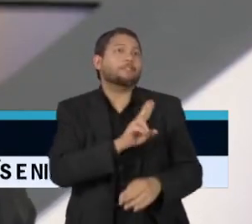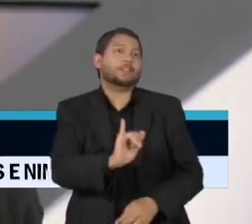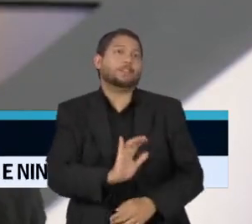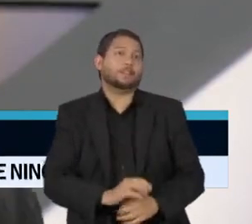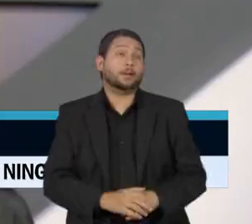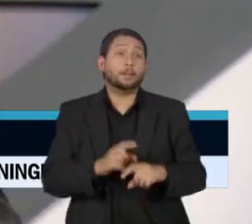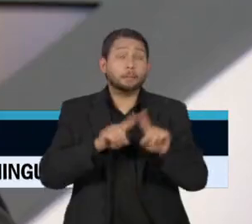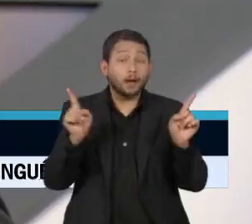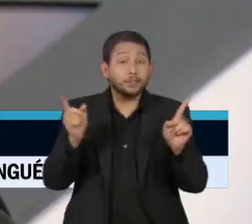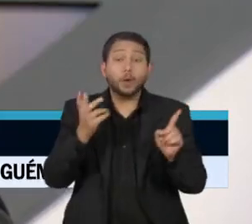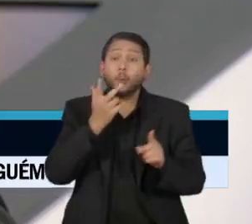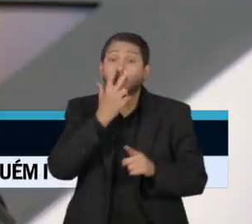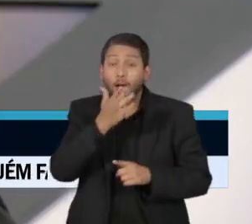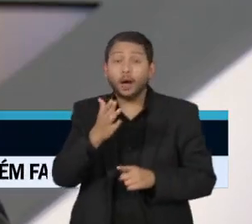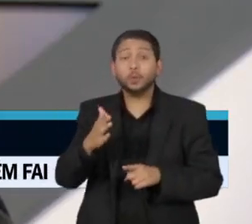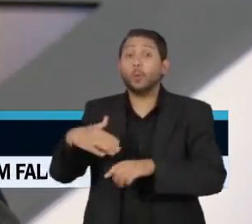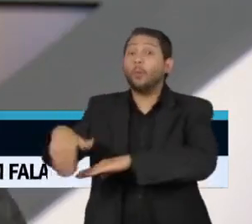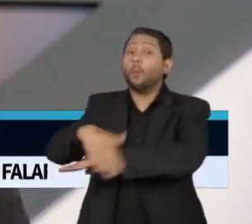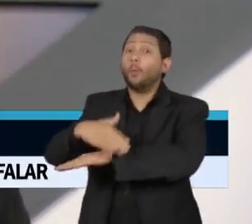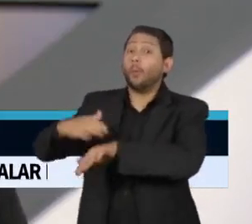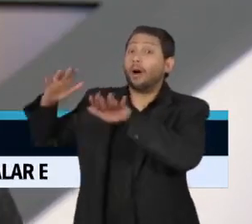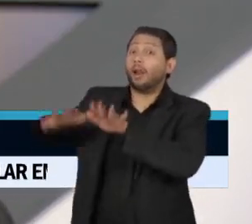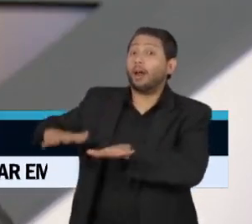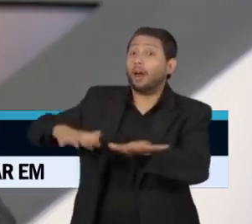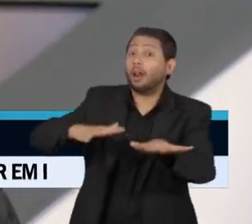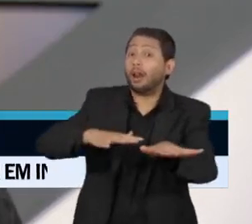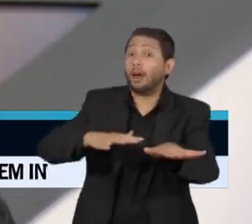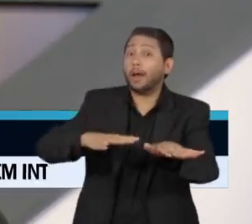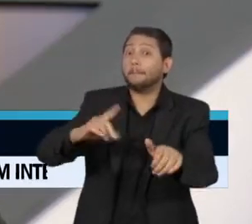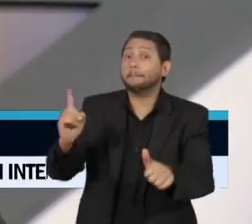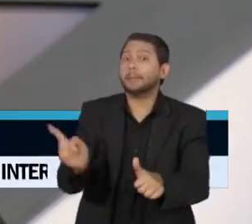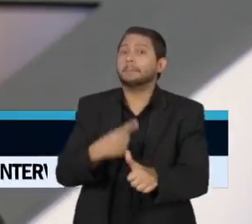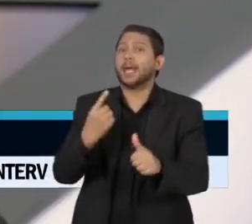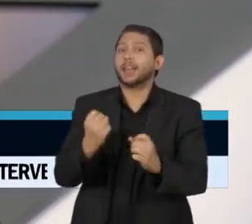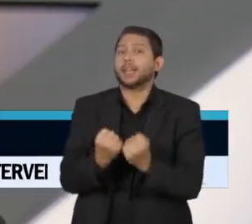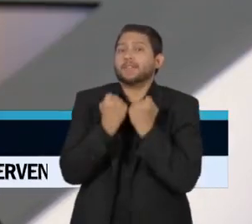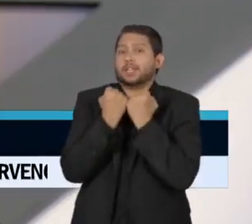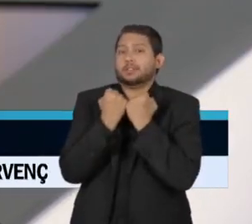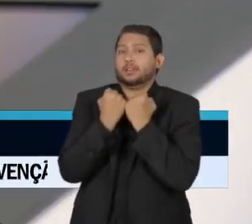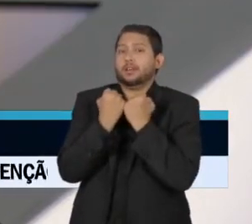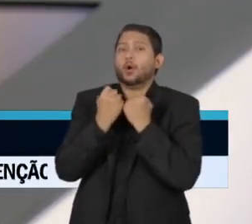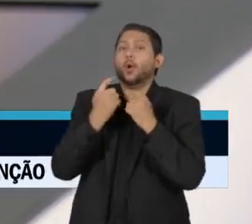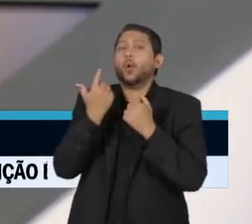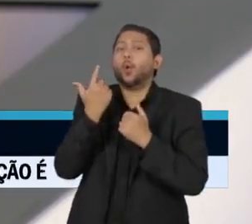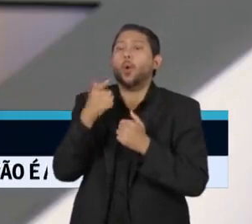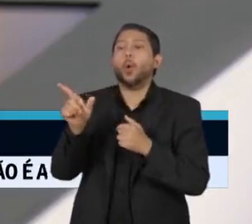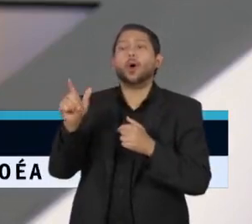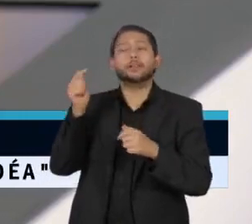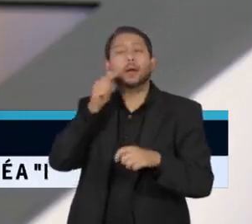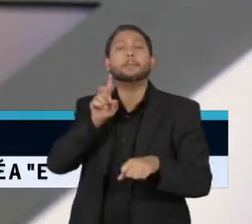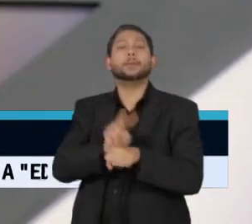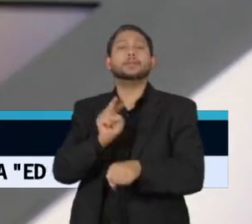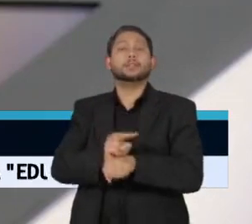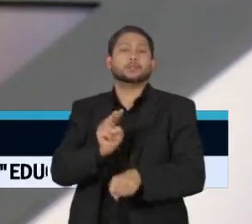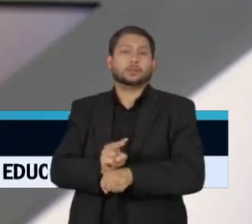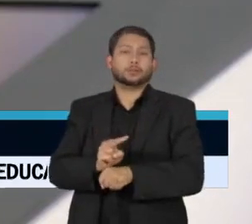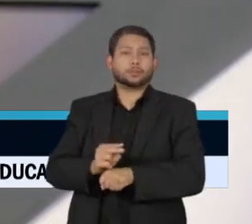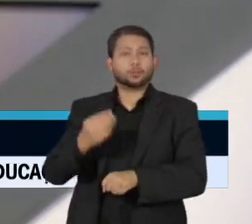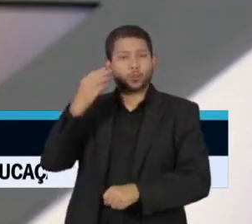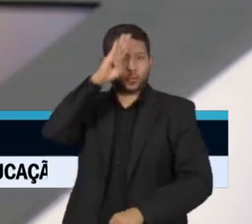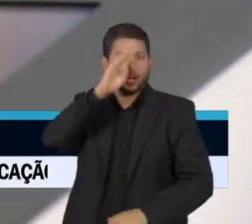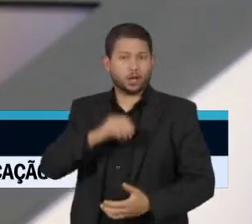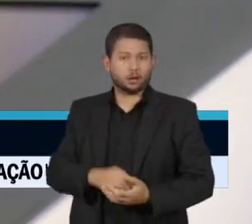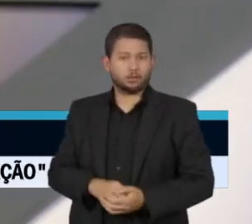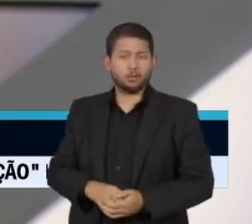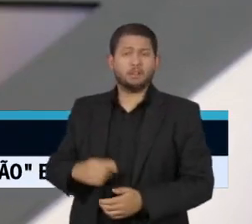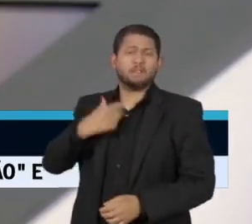botar esse povo na rua é a primeira defesa que vai ser usada contra acusações contra o bolsonaro perseguido